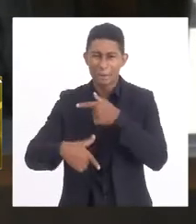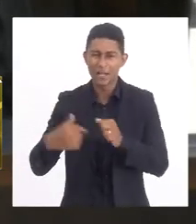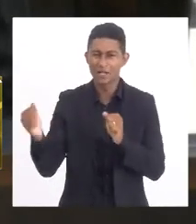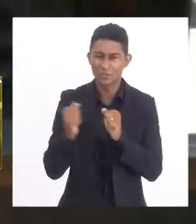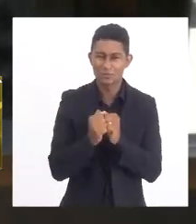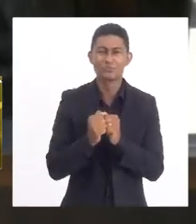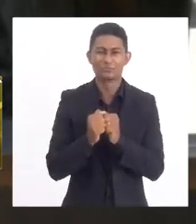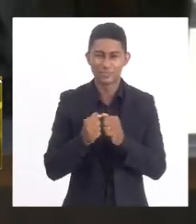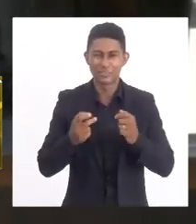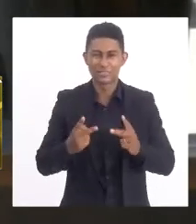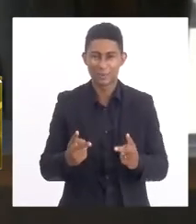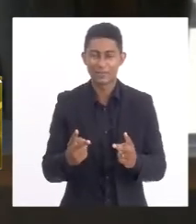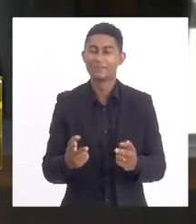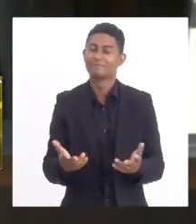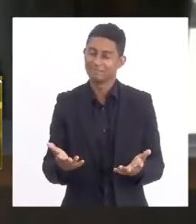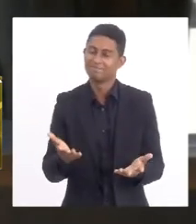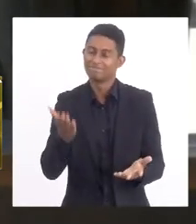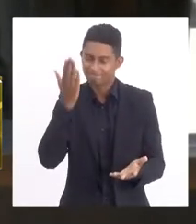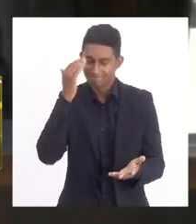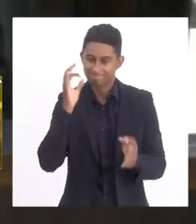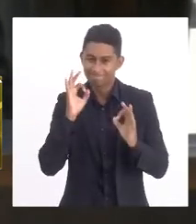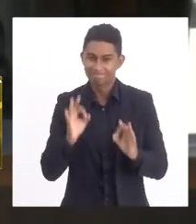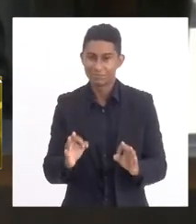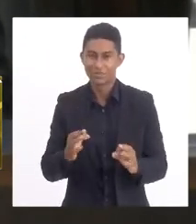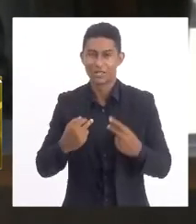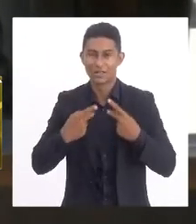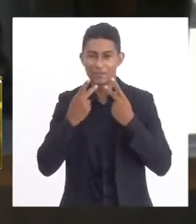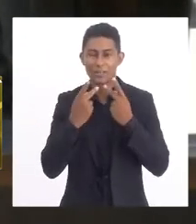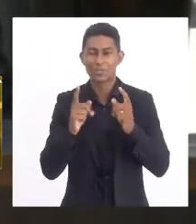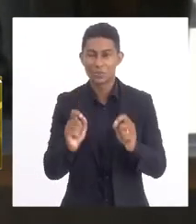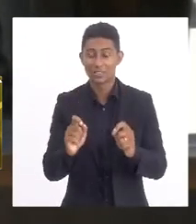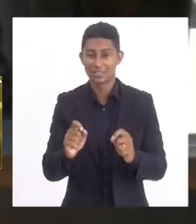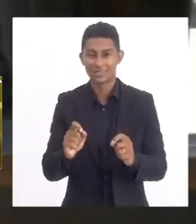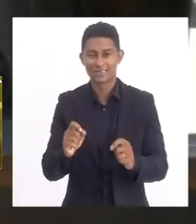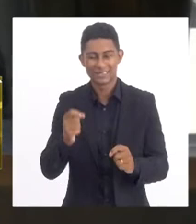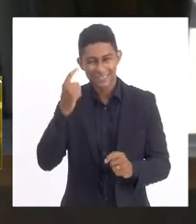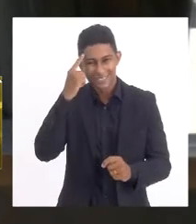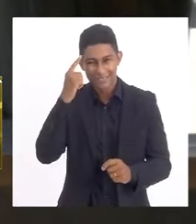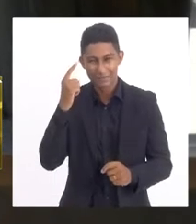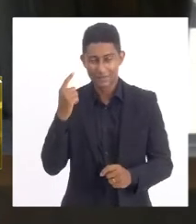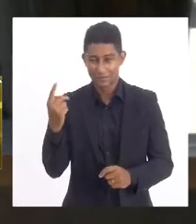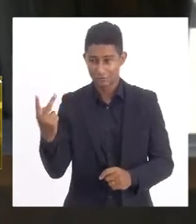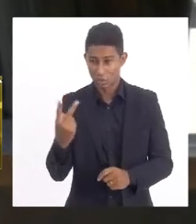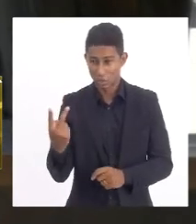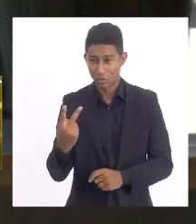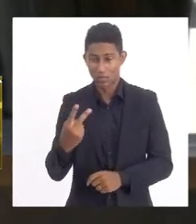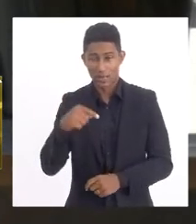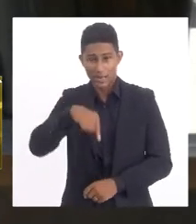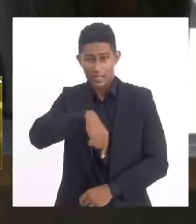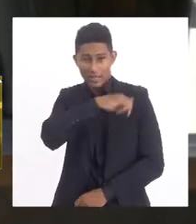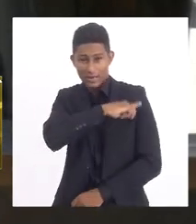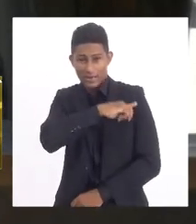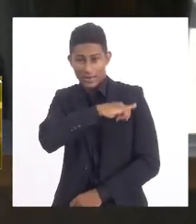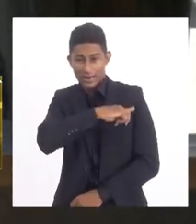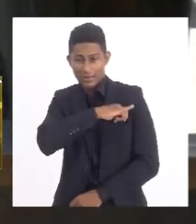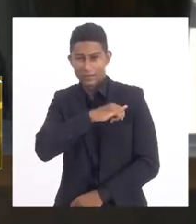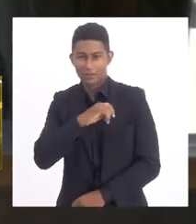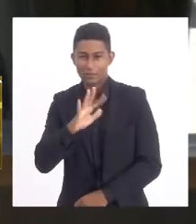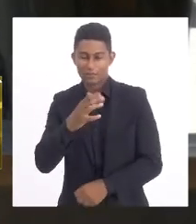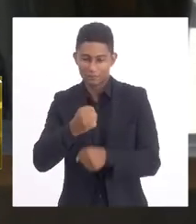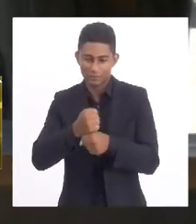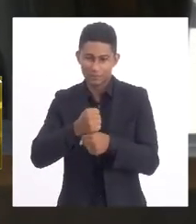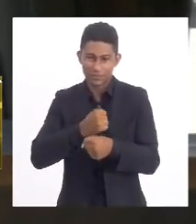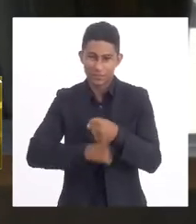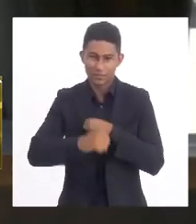com a gente hoje posso dizer Deputado Eu me encontrei com o senhor aqui no Rio de Janeiro no final de